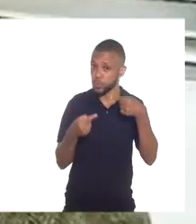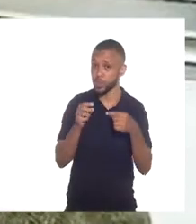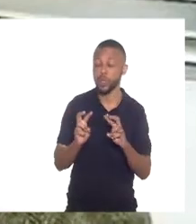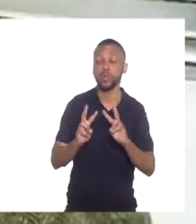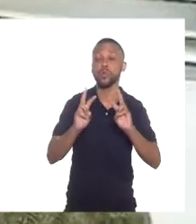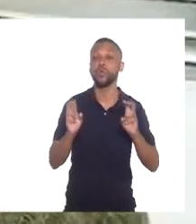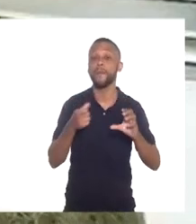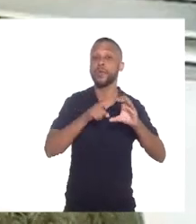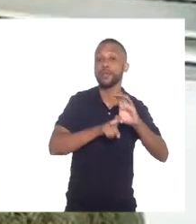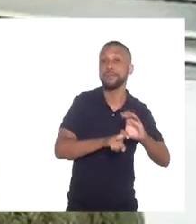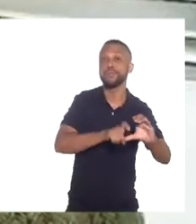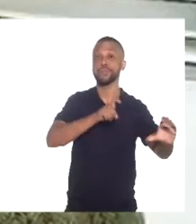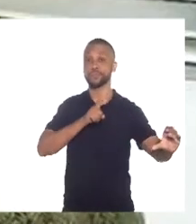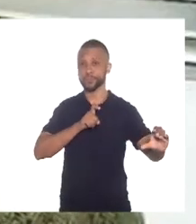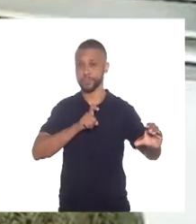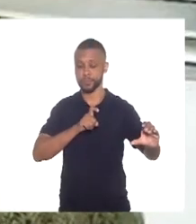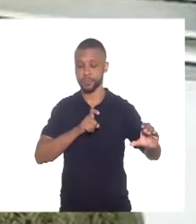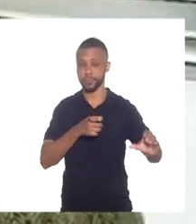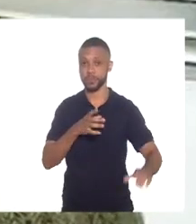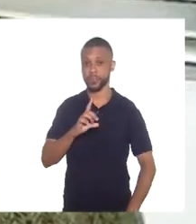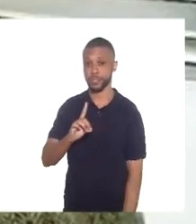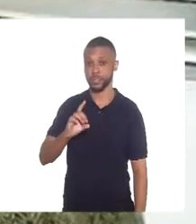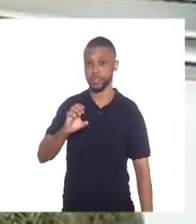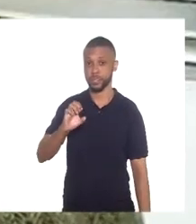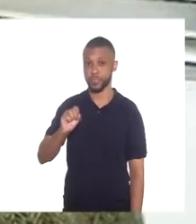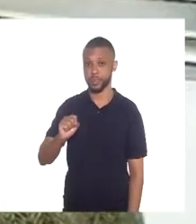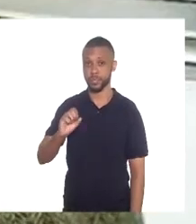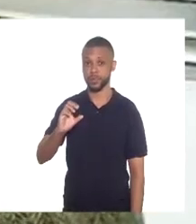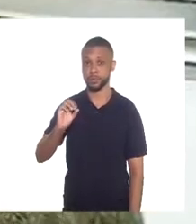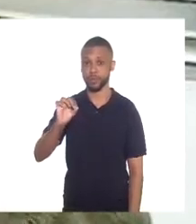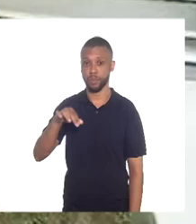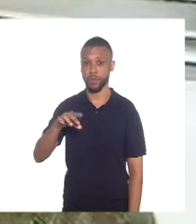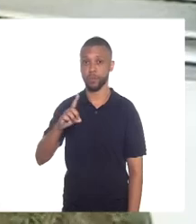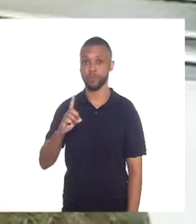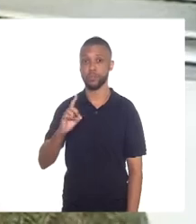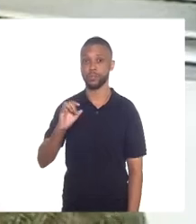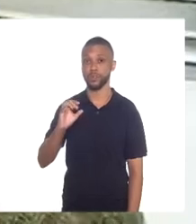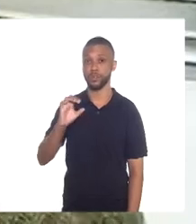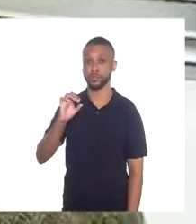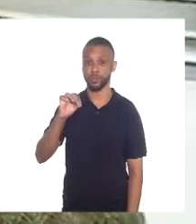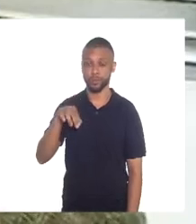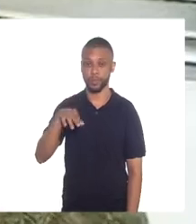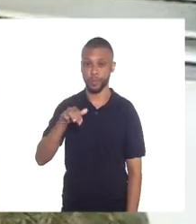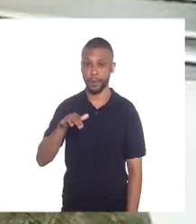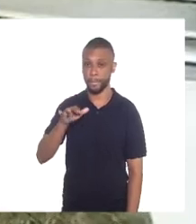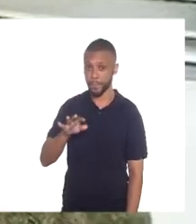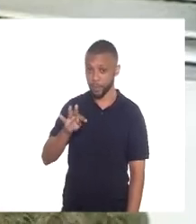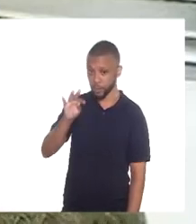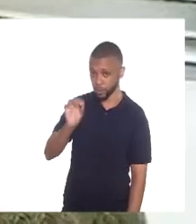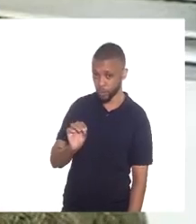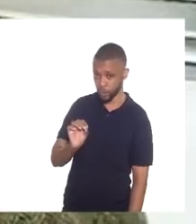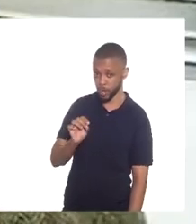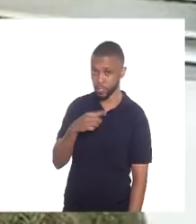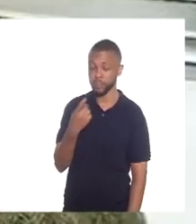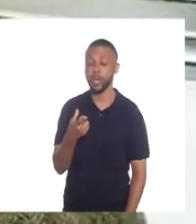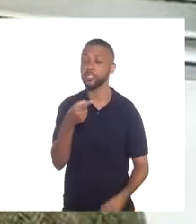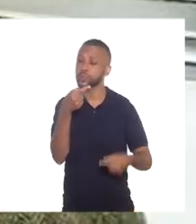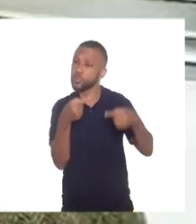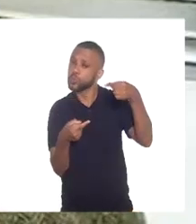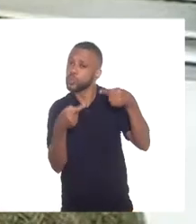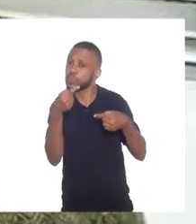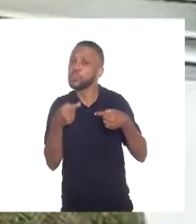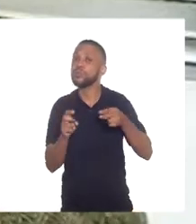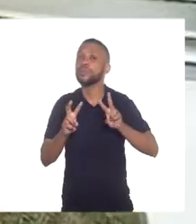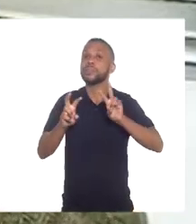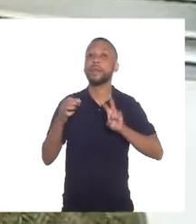descomissionamento. E trouxemos o que tinha de mais relevante e